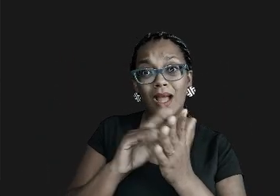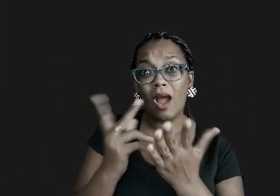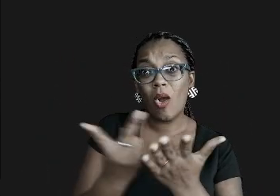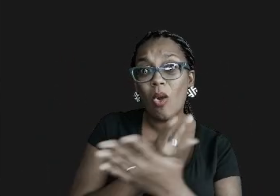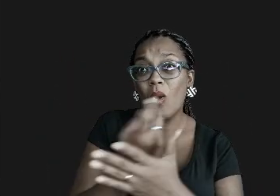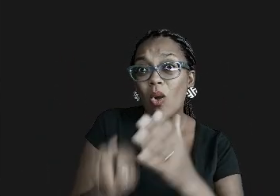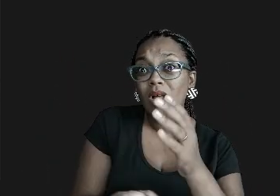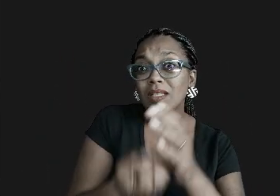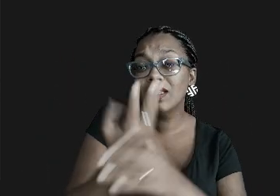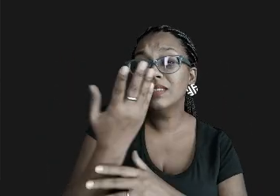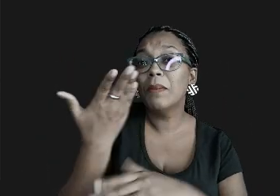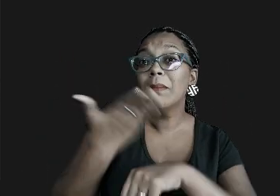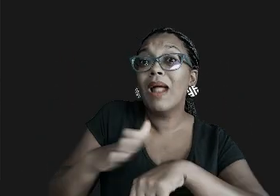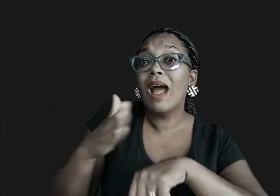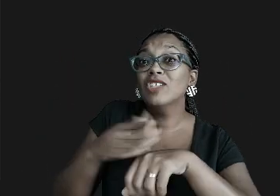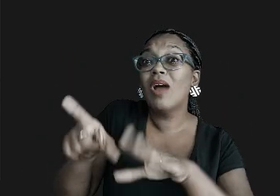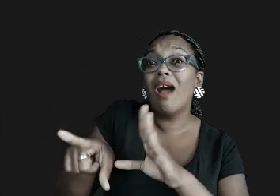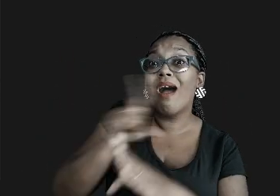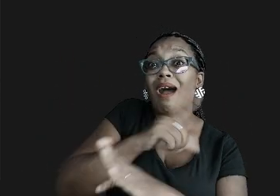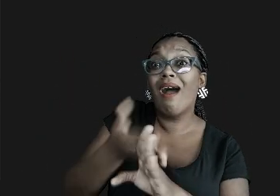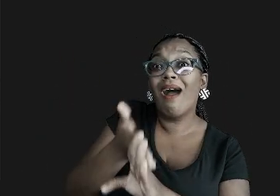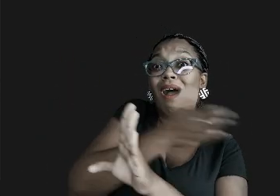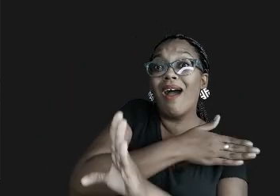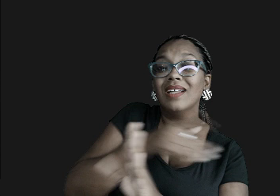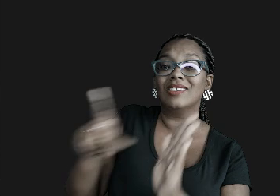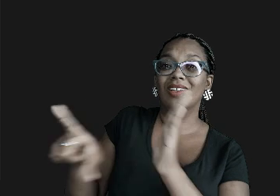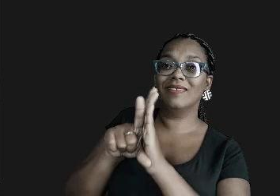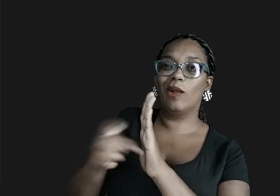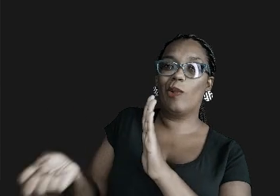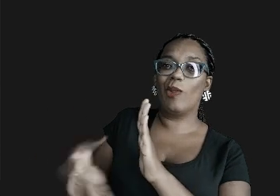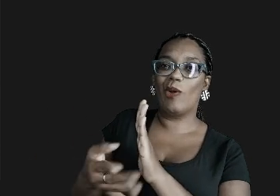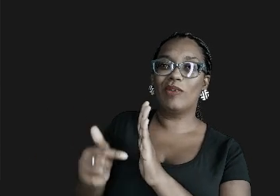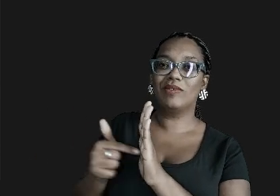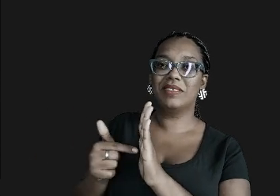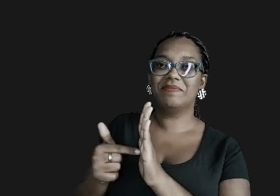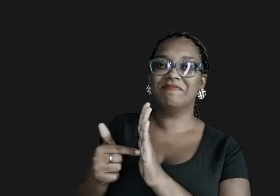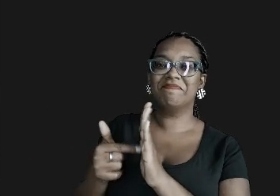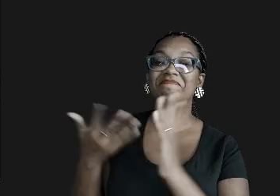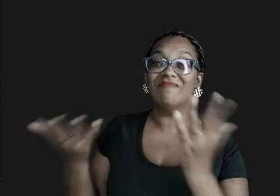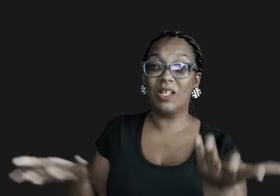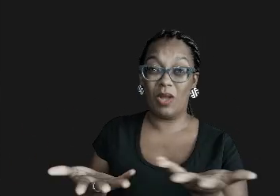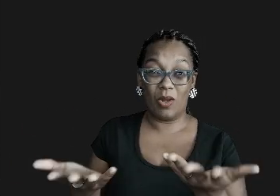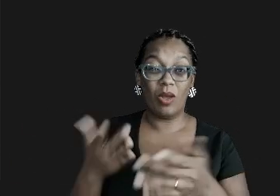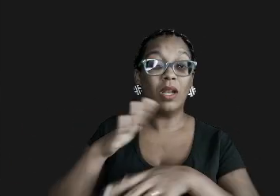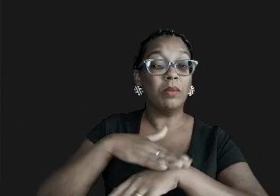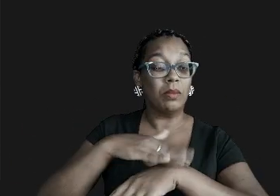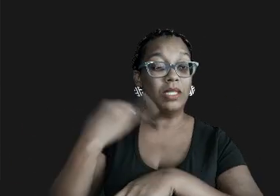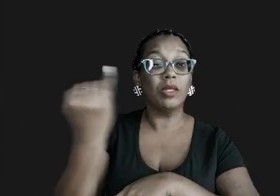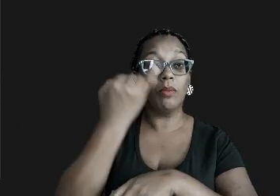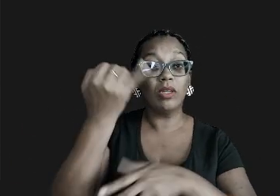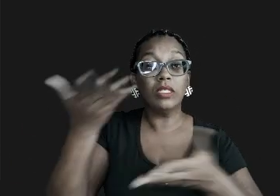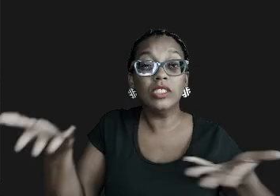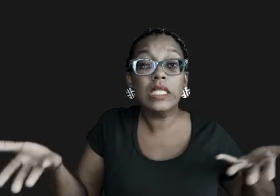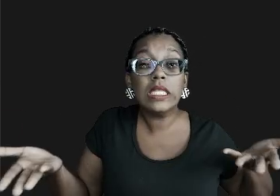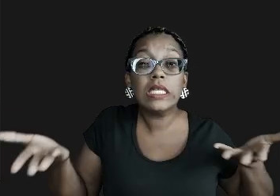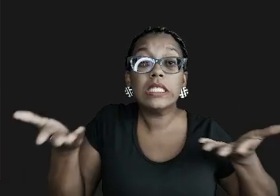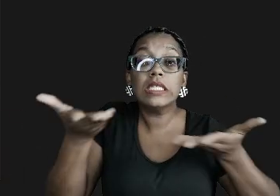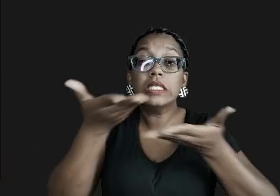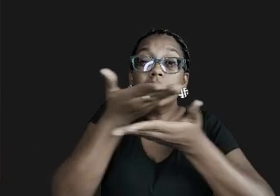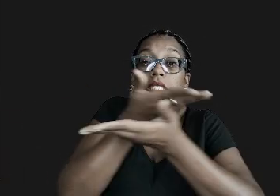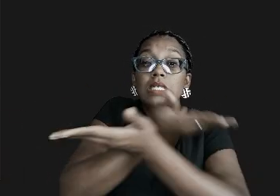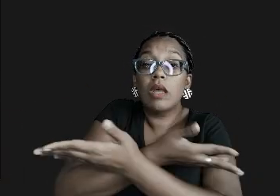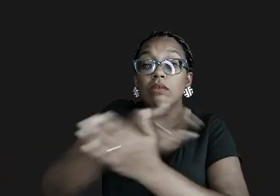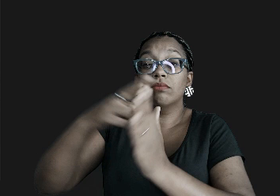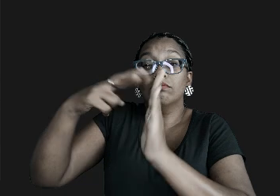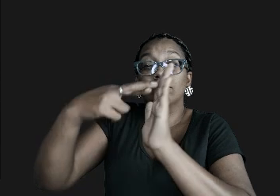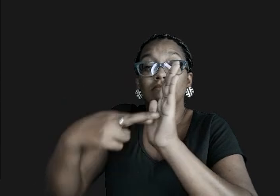havia sido praticado antes da vigência da nova regra então agora a gente está vivendo um momento importante de transição para